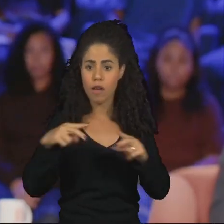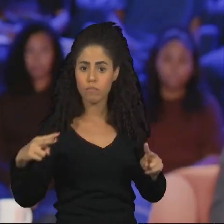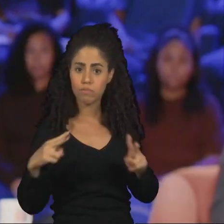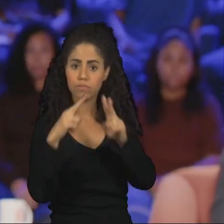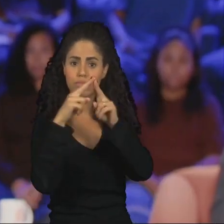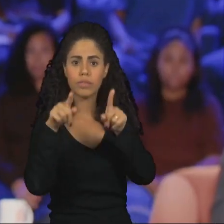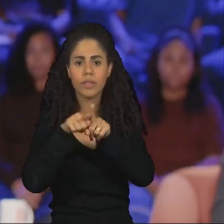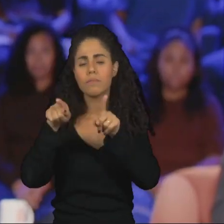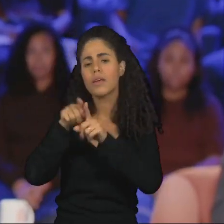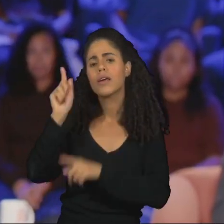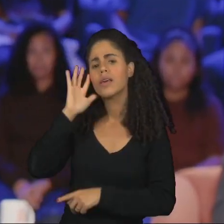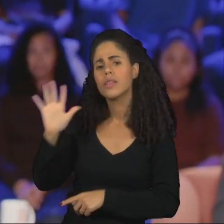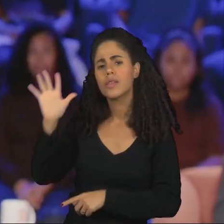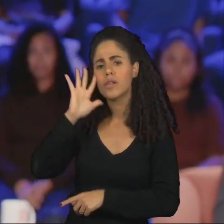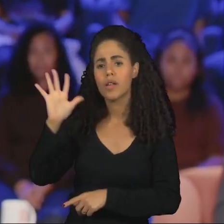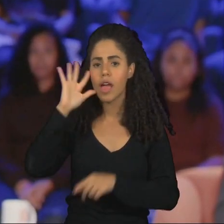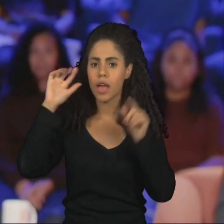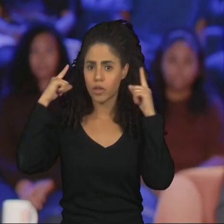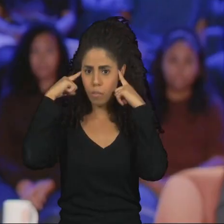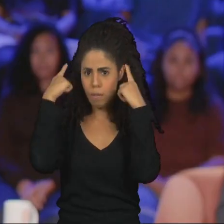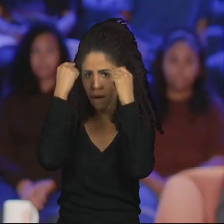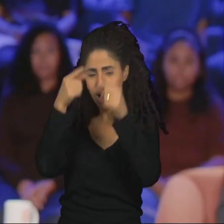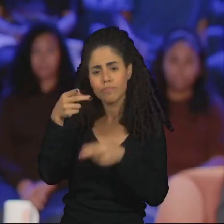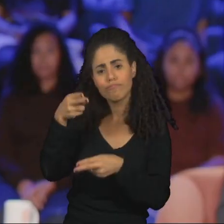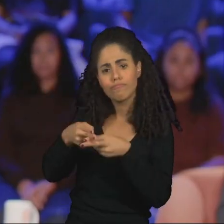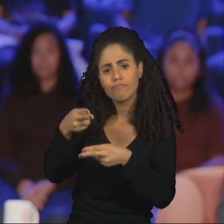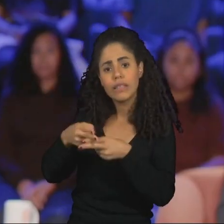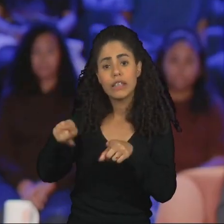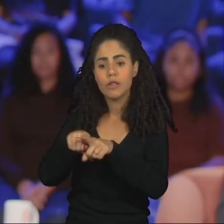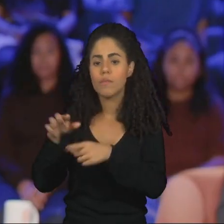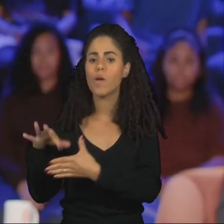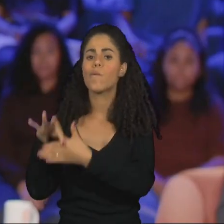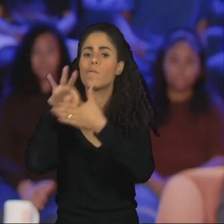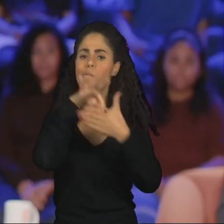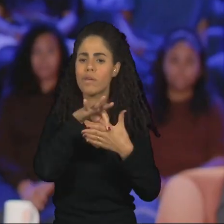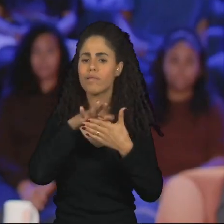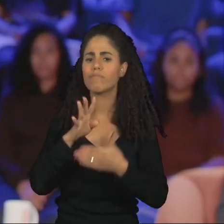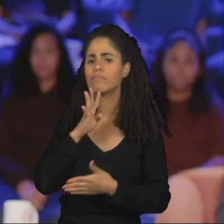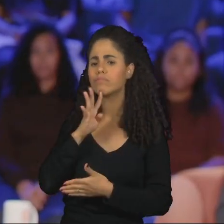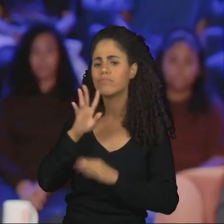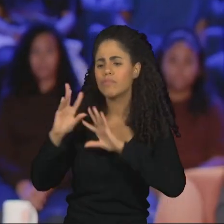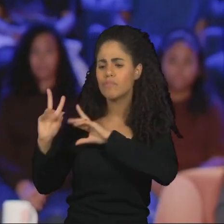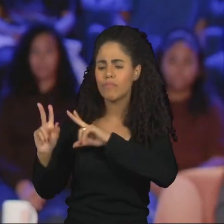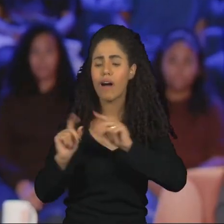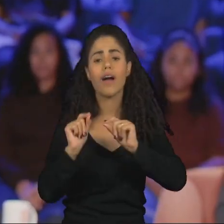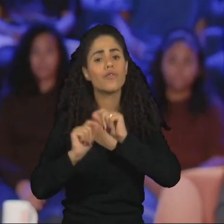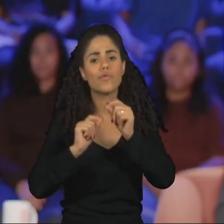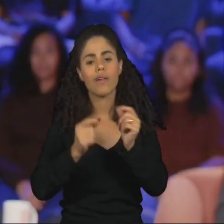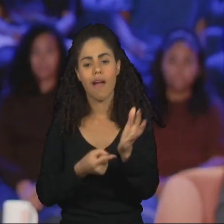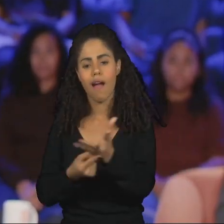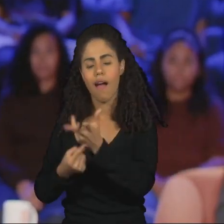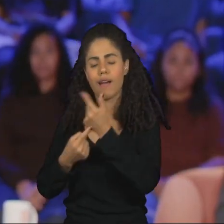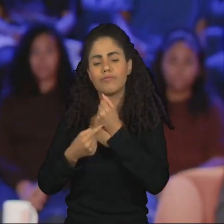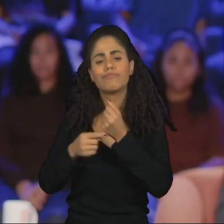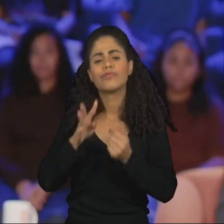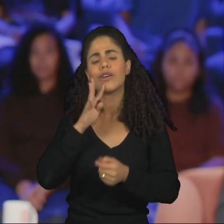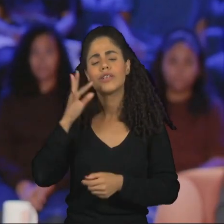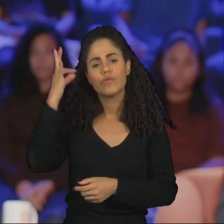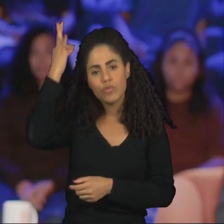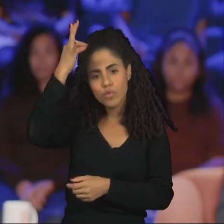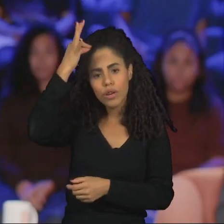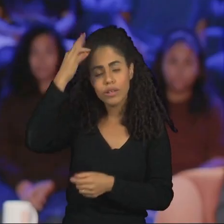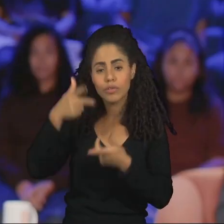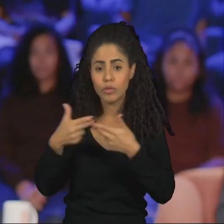mestre em teologia pela Gregoriana em Roma. Ele é um líder que une conhecimento, arte, espiritualidade. Falando do